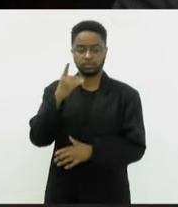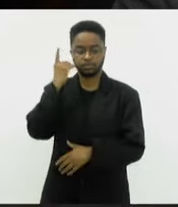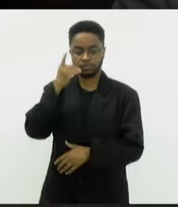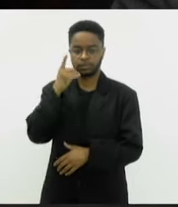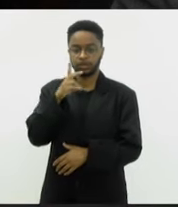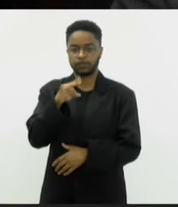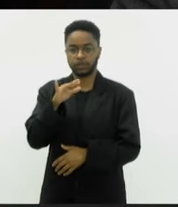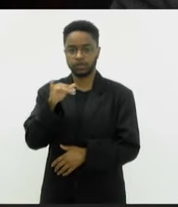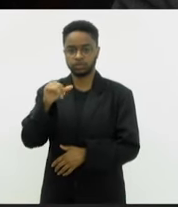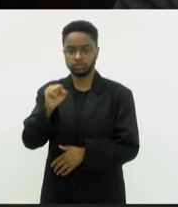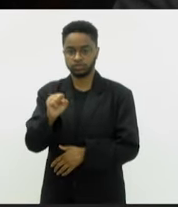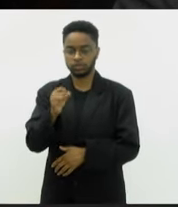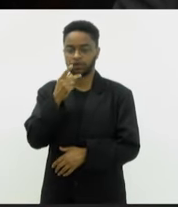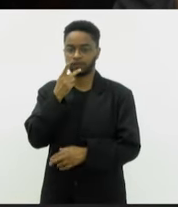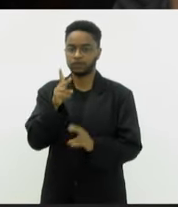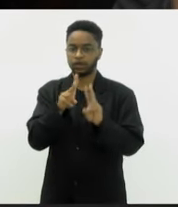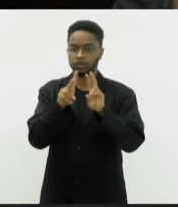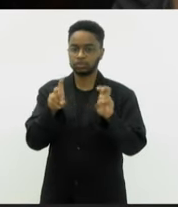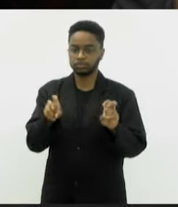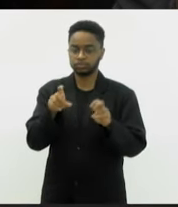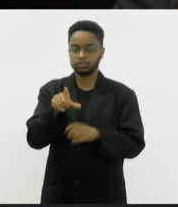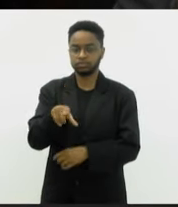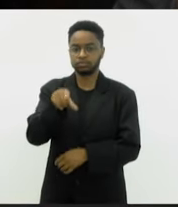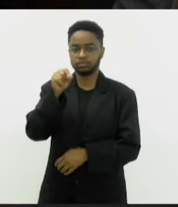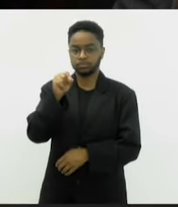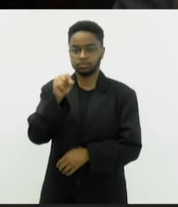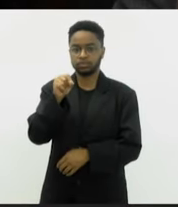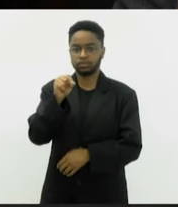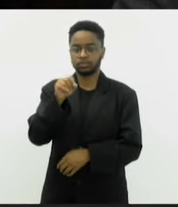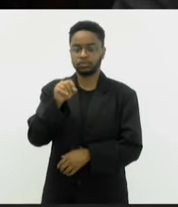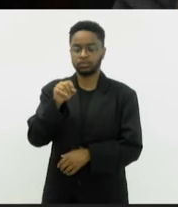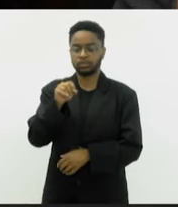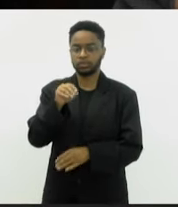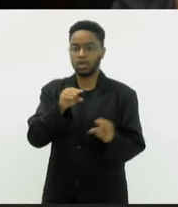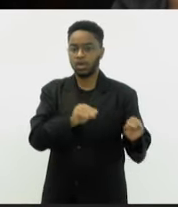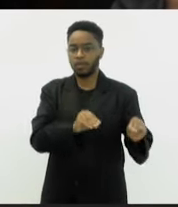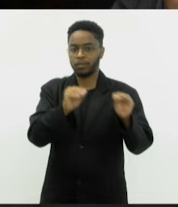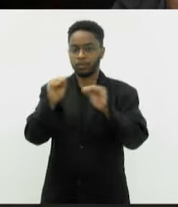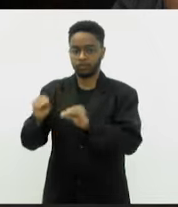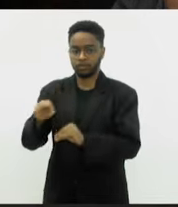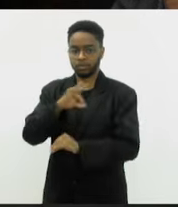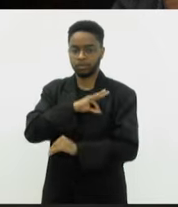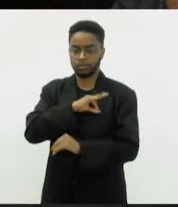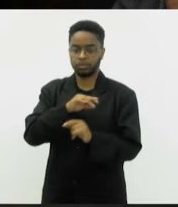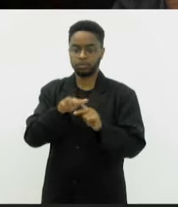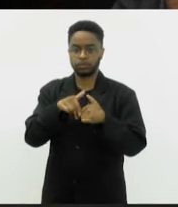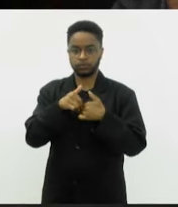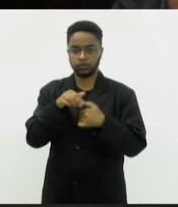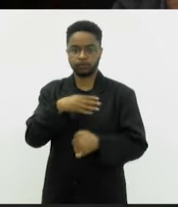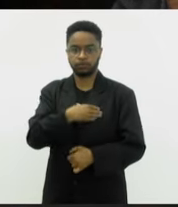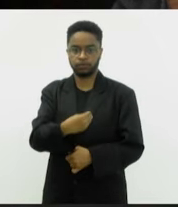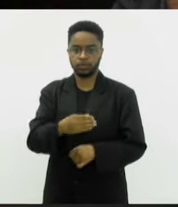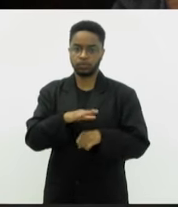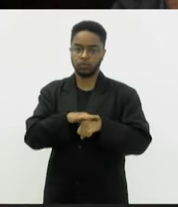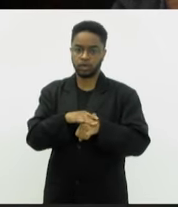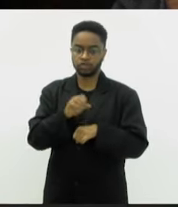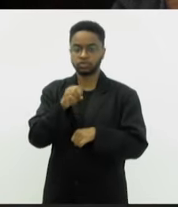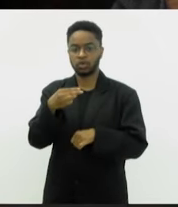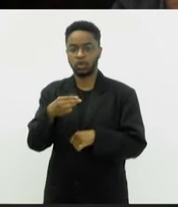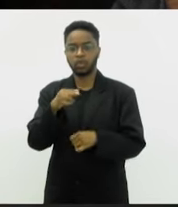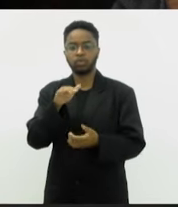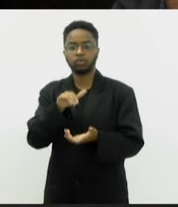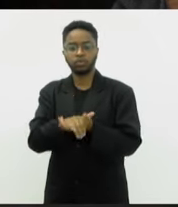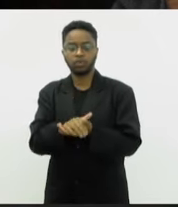Cozzolino, que dispõe sobre a opção de nova lotação por policiais militares em virtude de doença de filhos, cônjuges